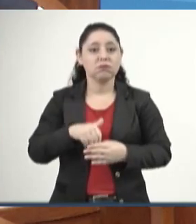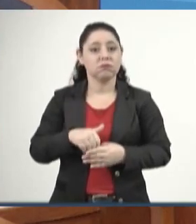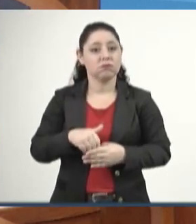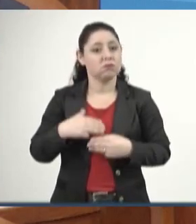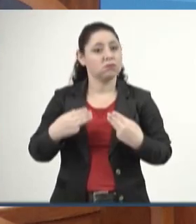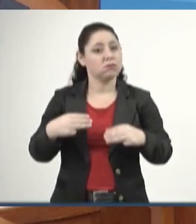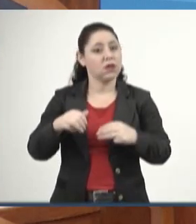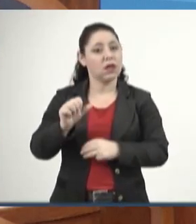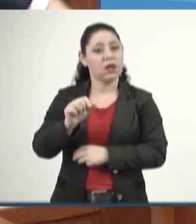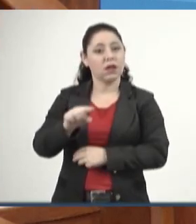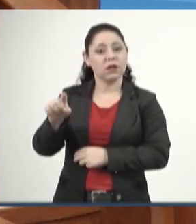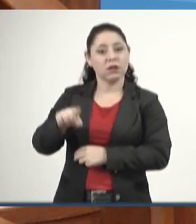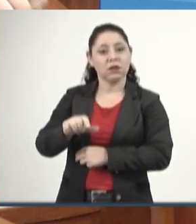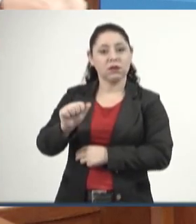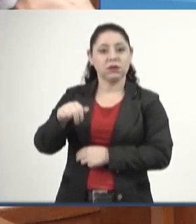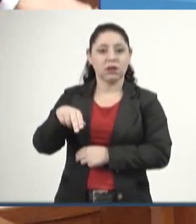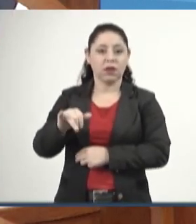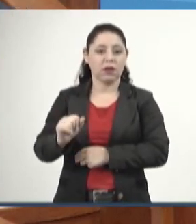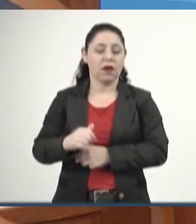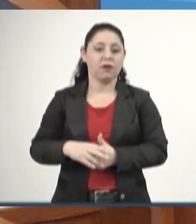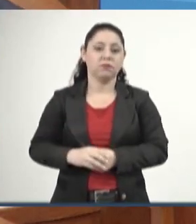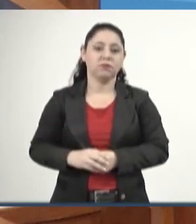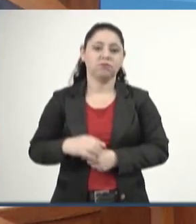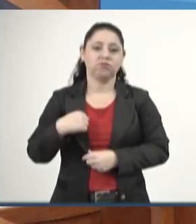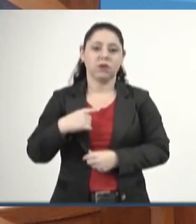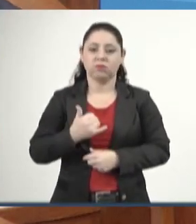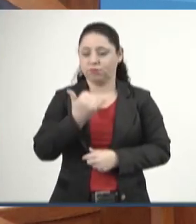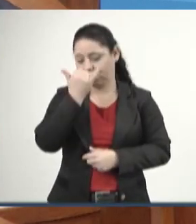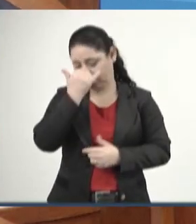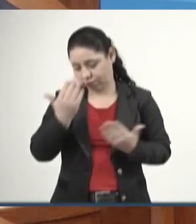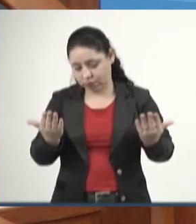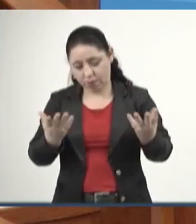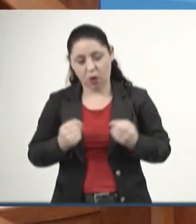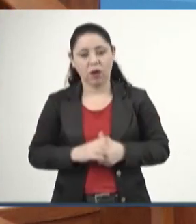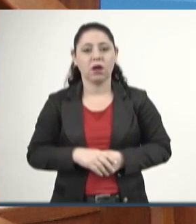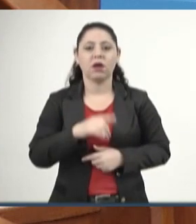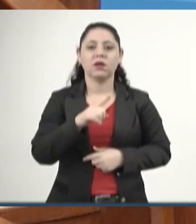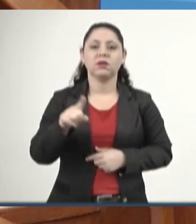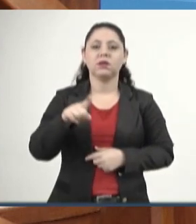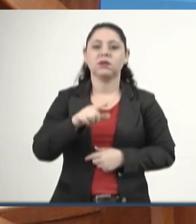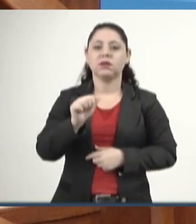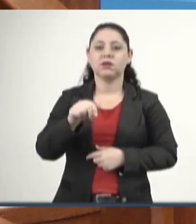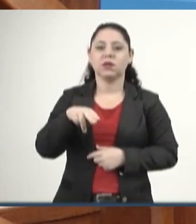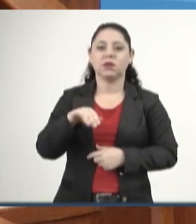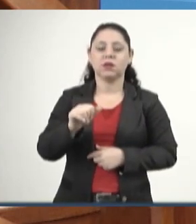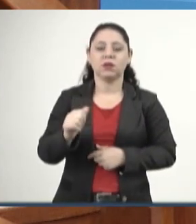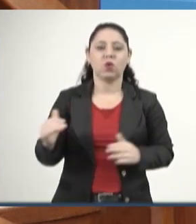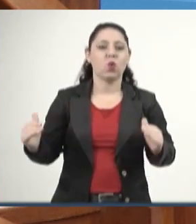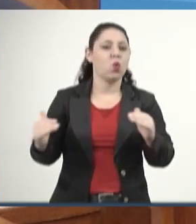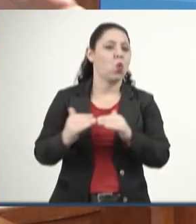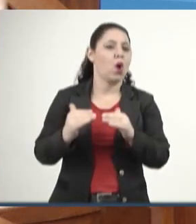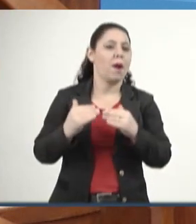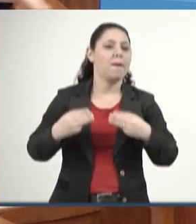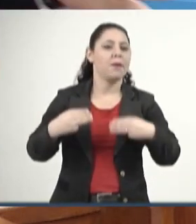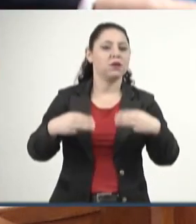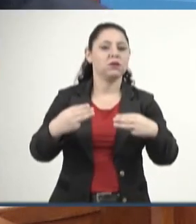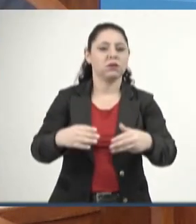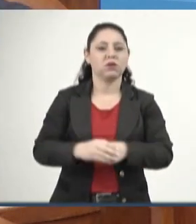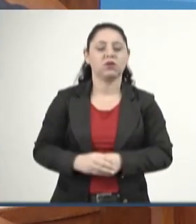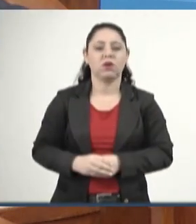ministro Zanin, que tem nos decepcionado muito. O ministro Zanin está votando mais com os